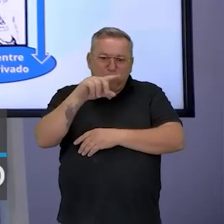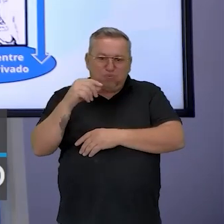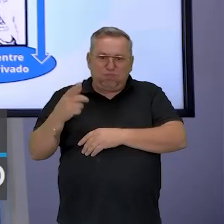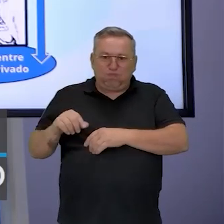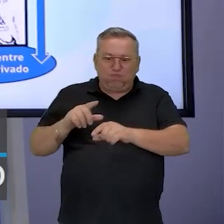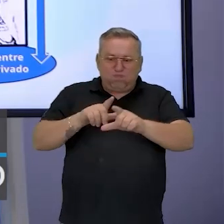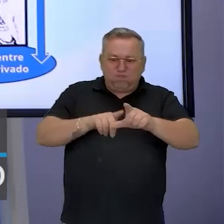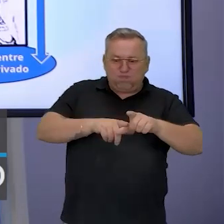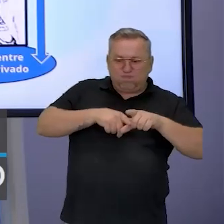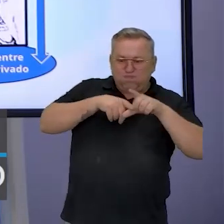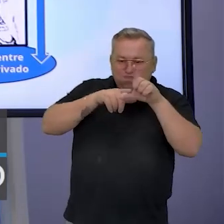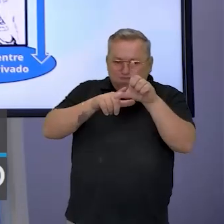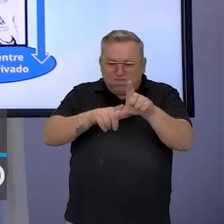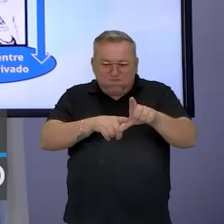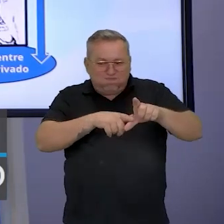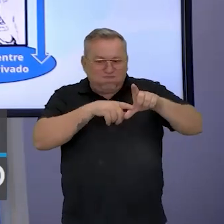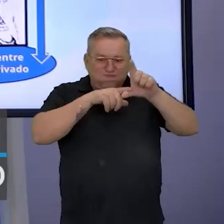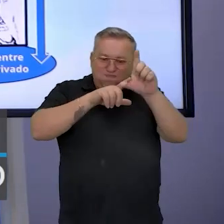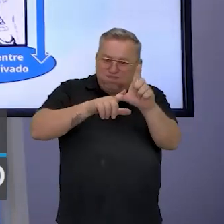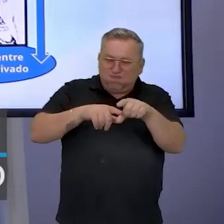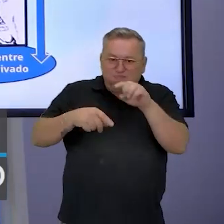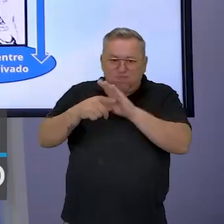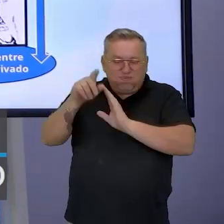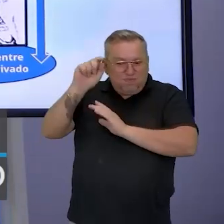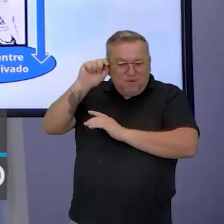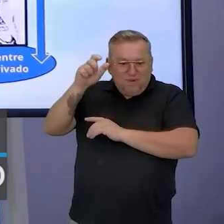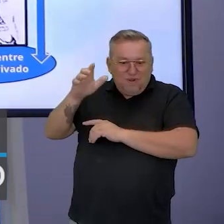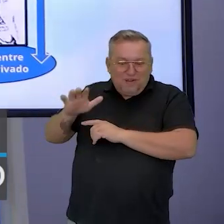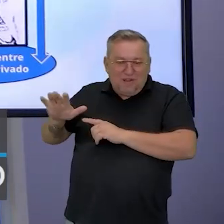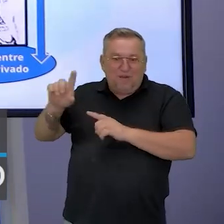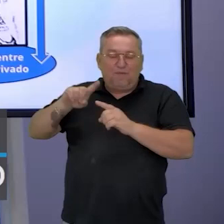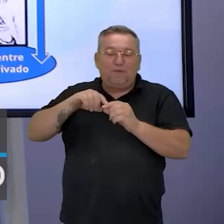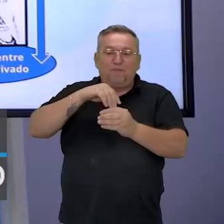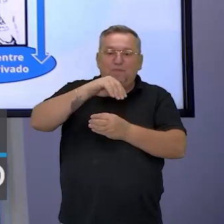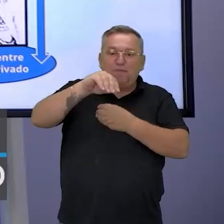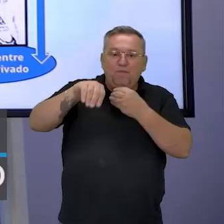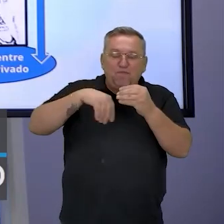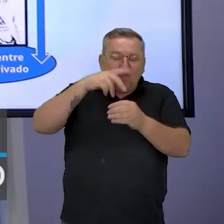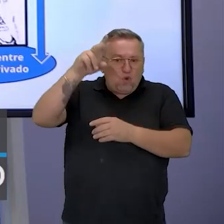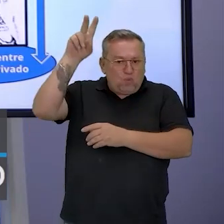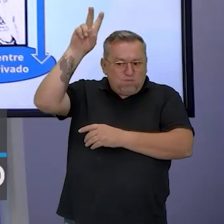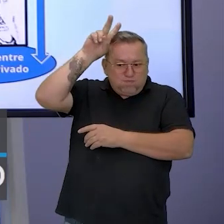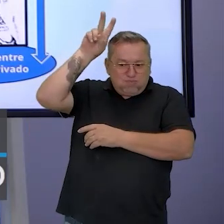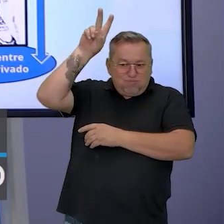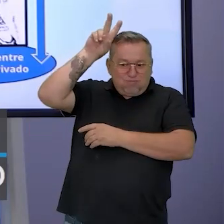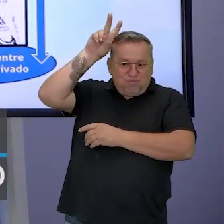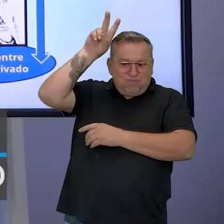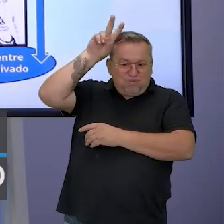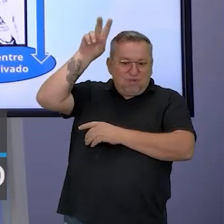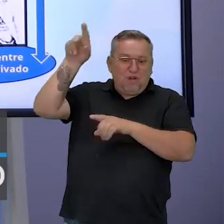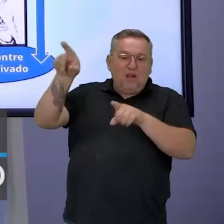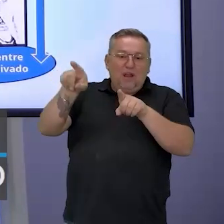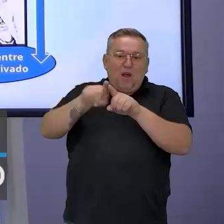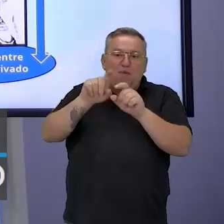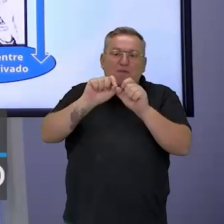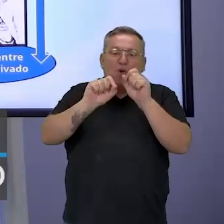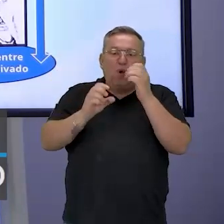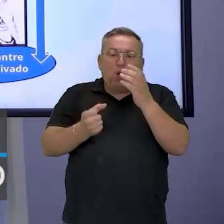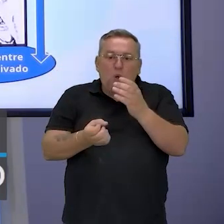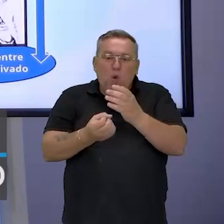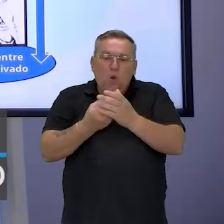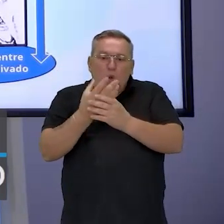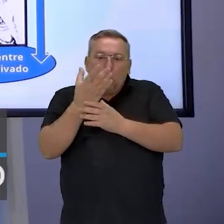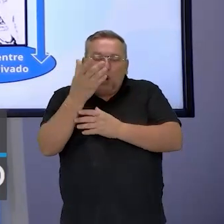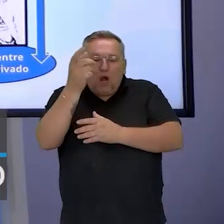africana, se misturava, né, com as questões indígenas. Isso fez surgir uma espécie